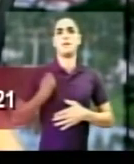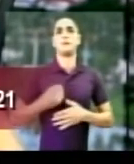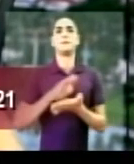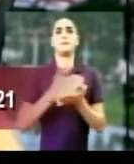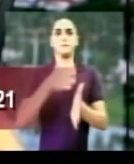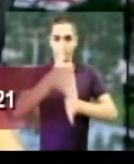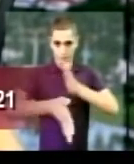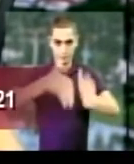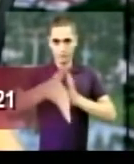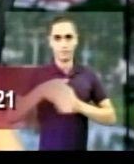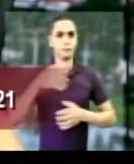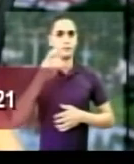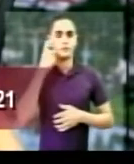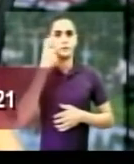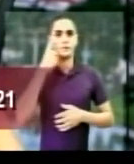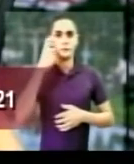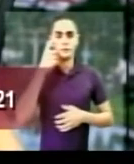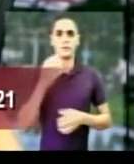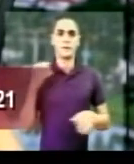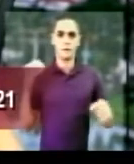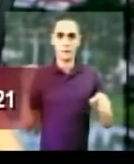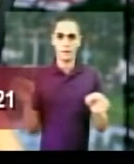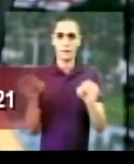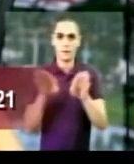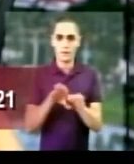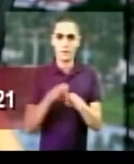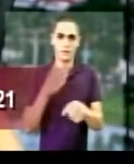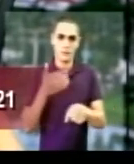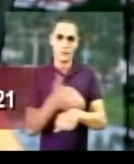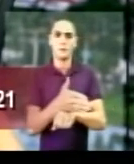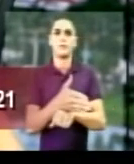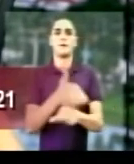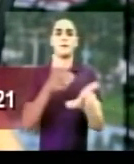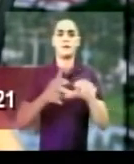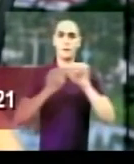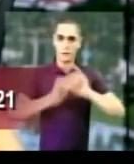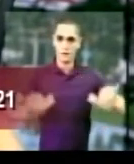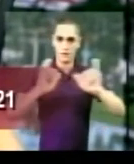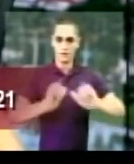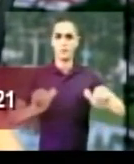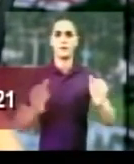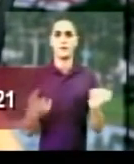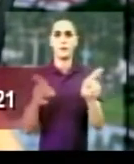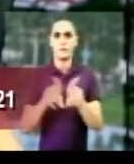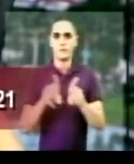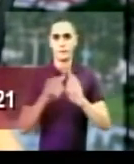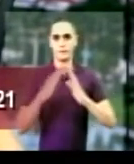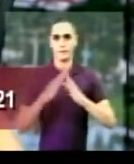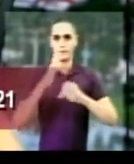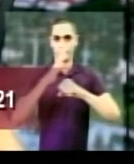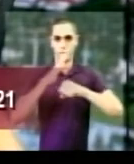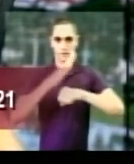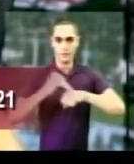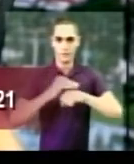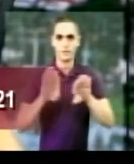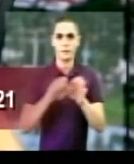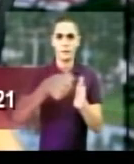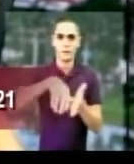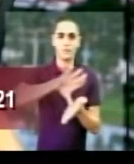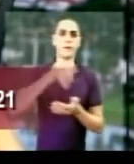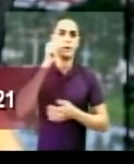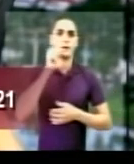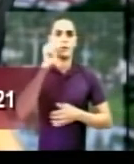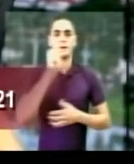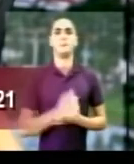Domingos Carvalho, que faz parte dessa transmissão por meio de uma parceria entre o Lar de Fátima e a Secretaria da